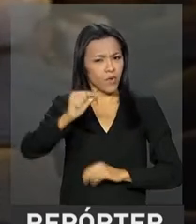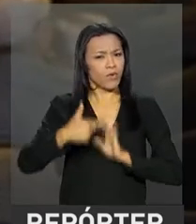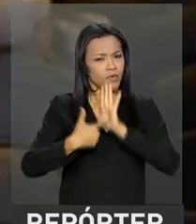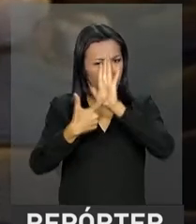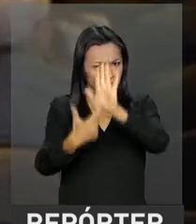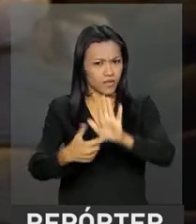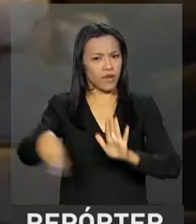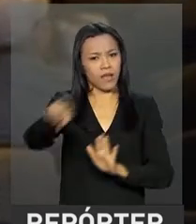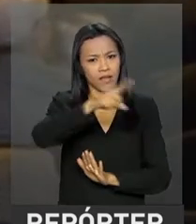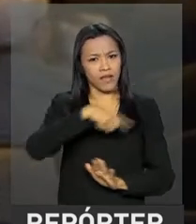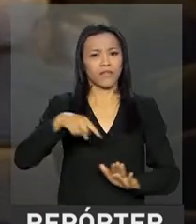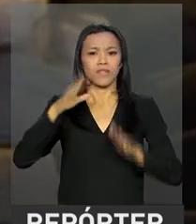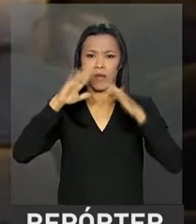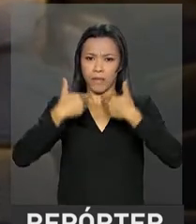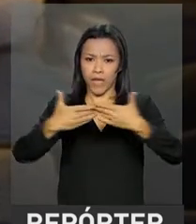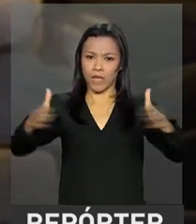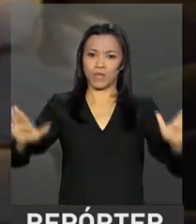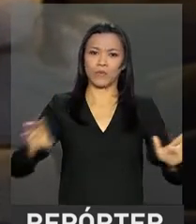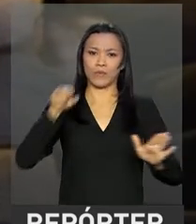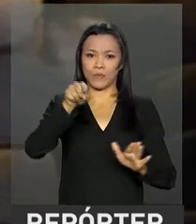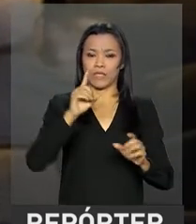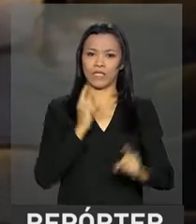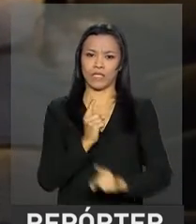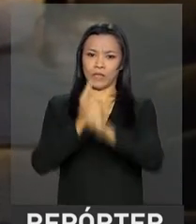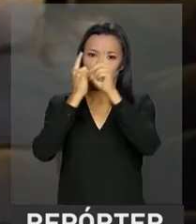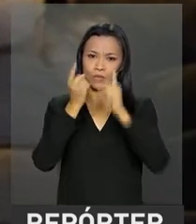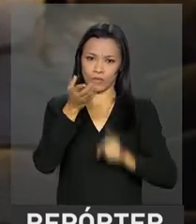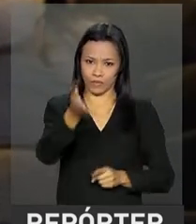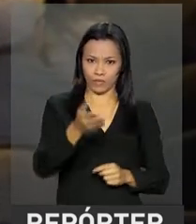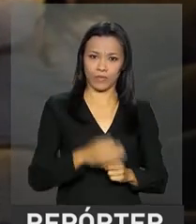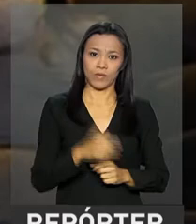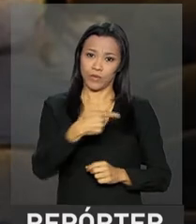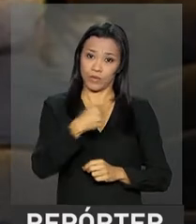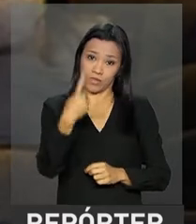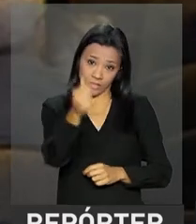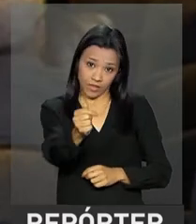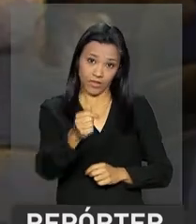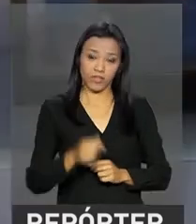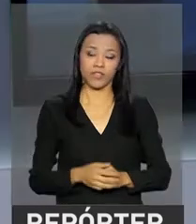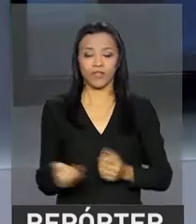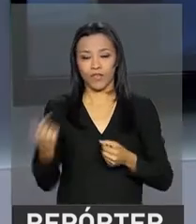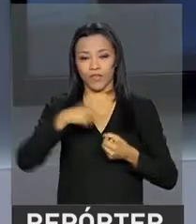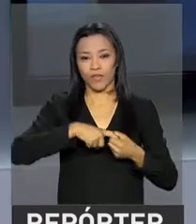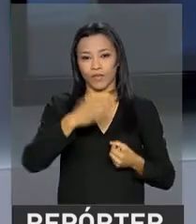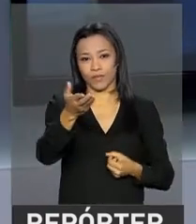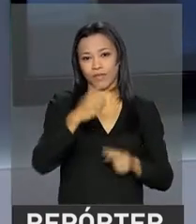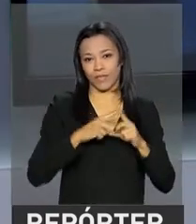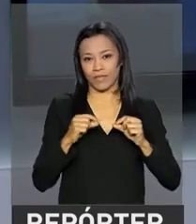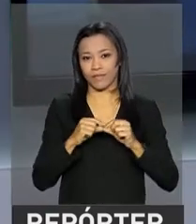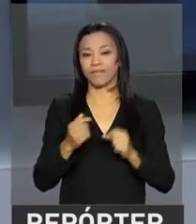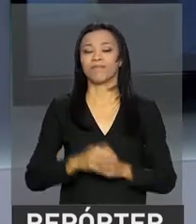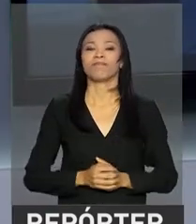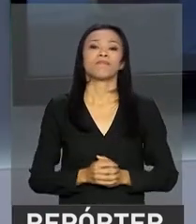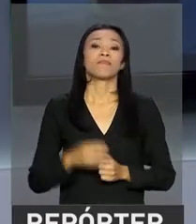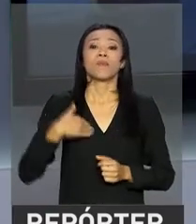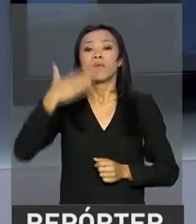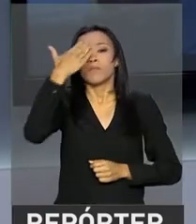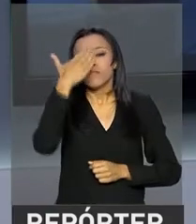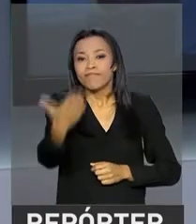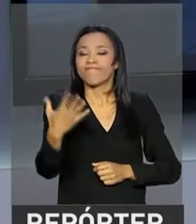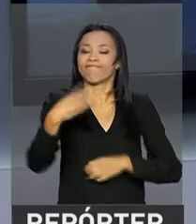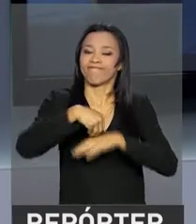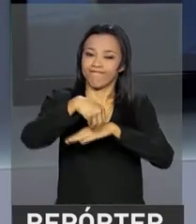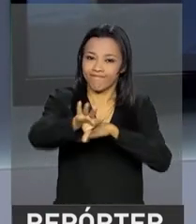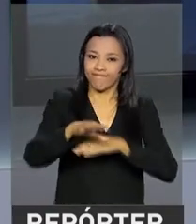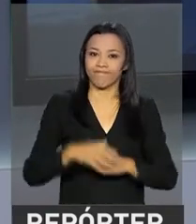participação de rodrigo maia na abertura do exame fórum 2017 carol a voto com você no estúdio em brasília obrigada pelas informações